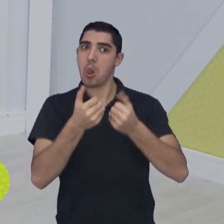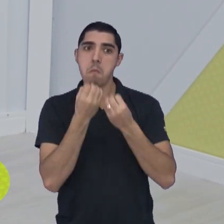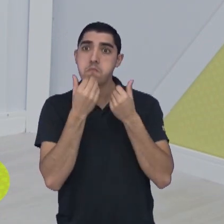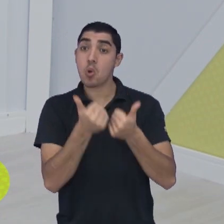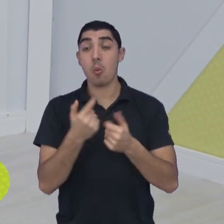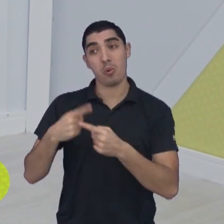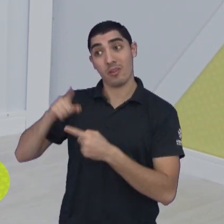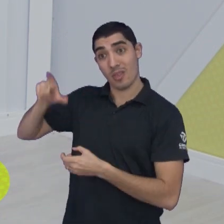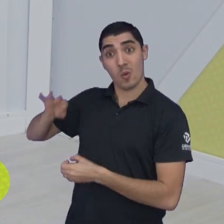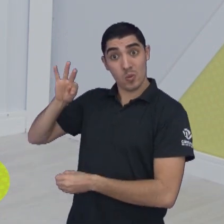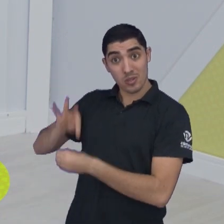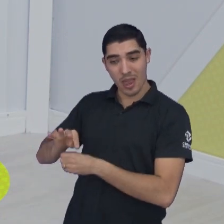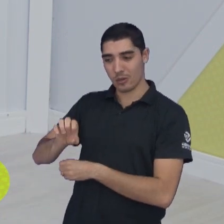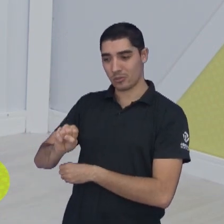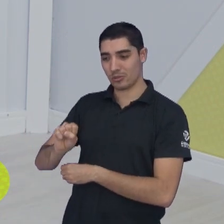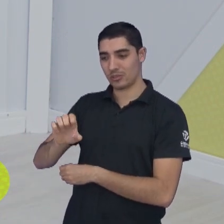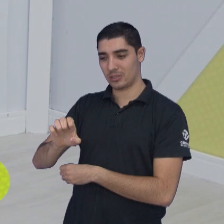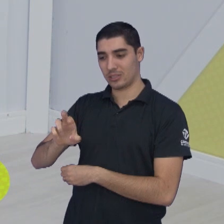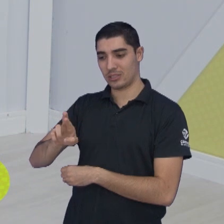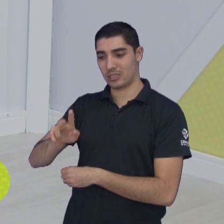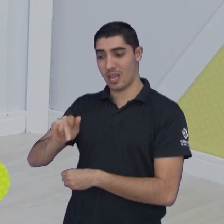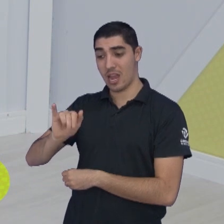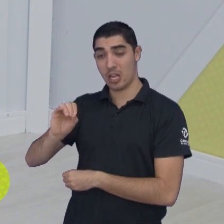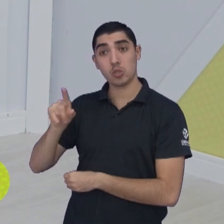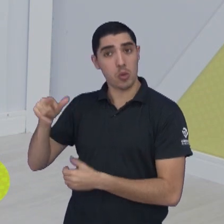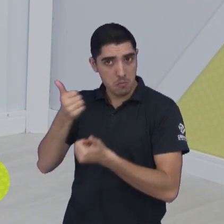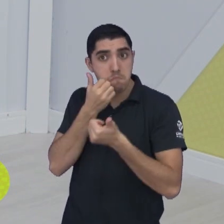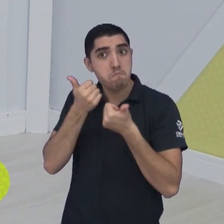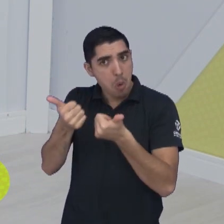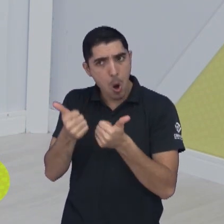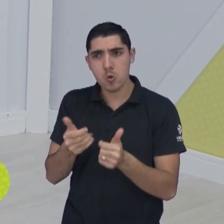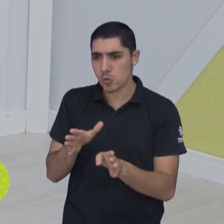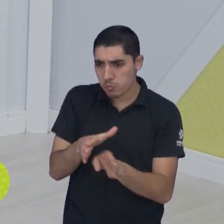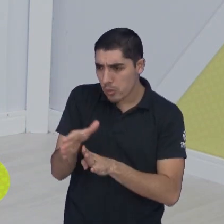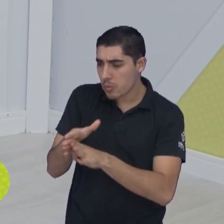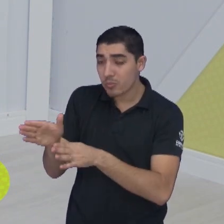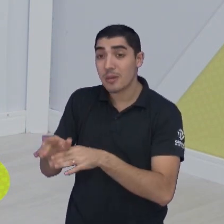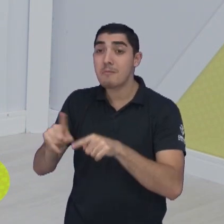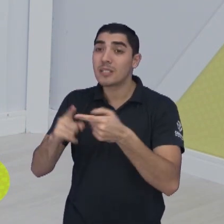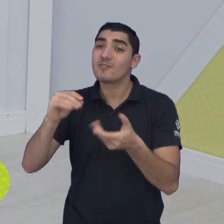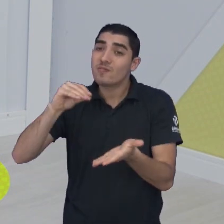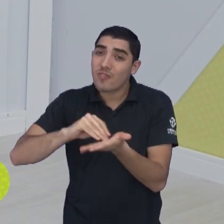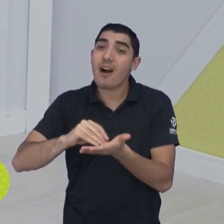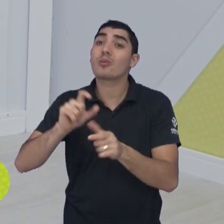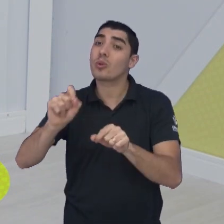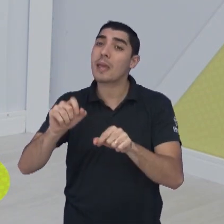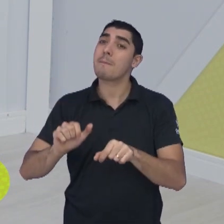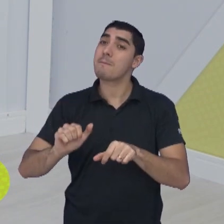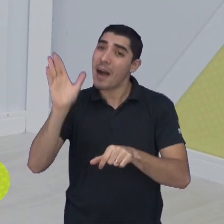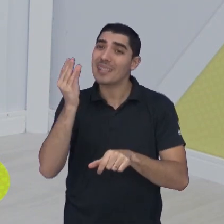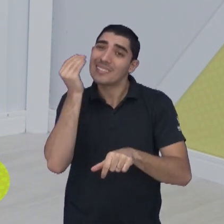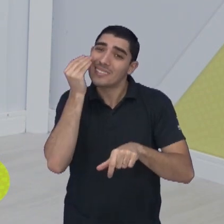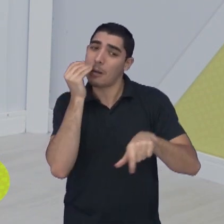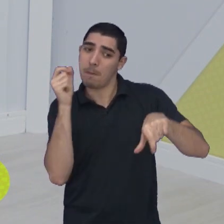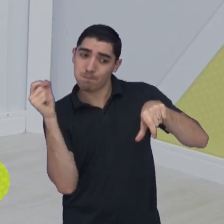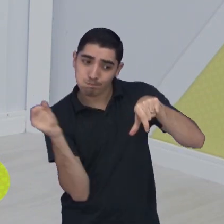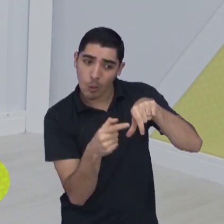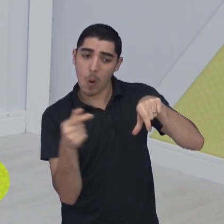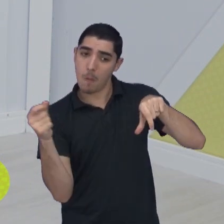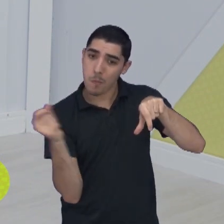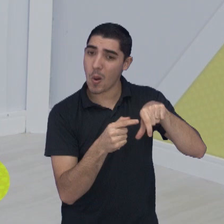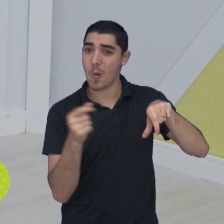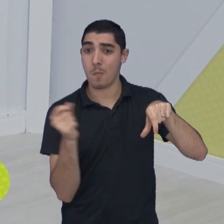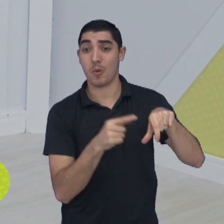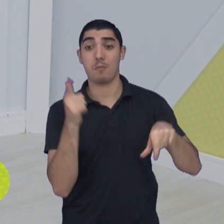do Sérgio Guedes, mas precisa colocar em prática esse melhor poderio técnico e tático dentro de campo e até com oportunidades